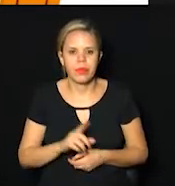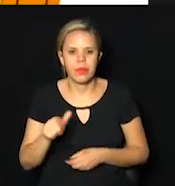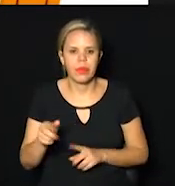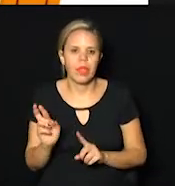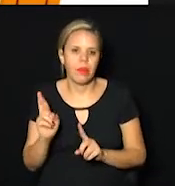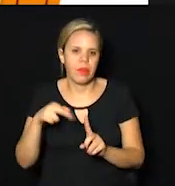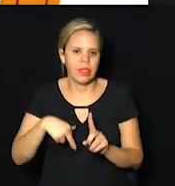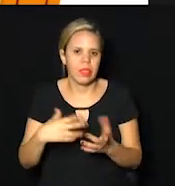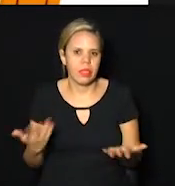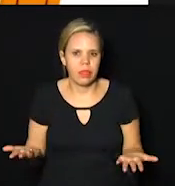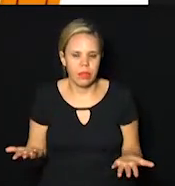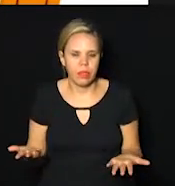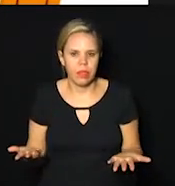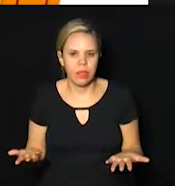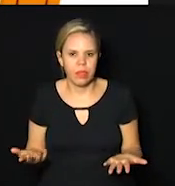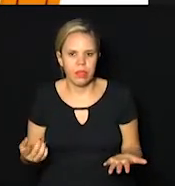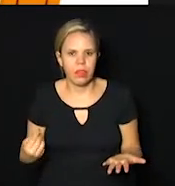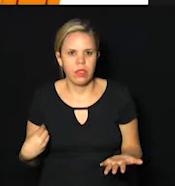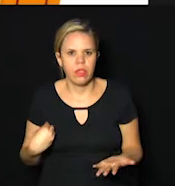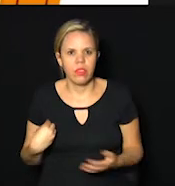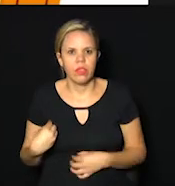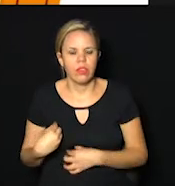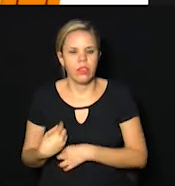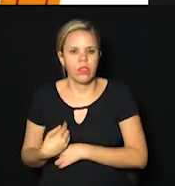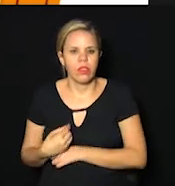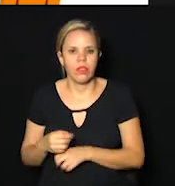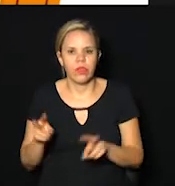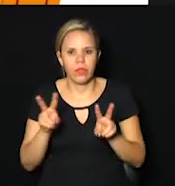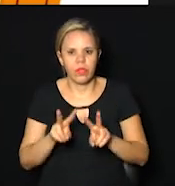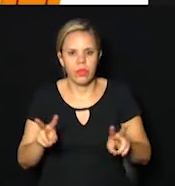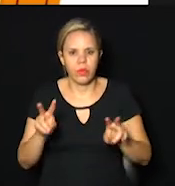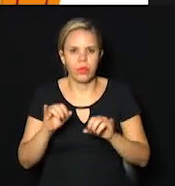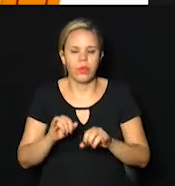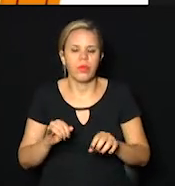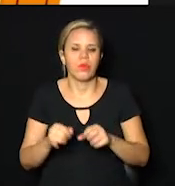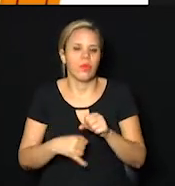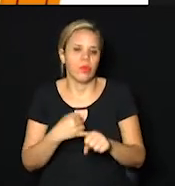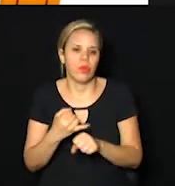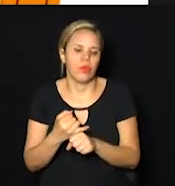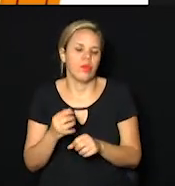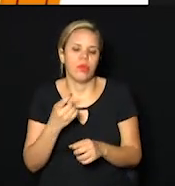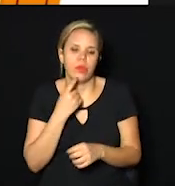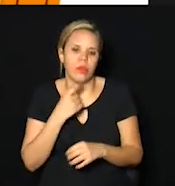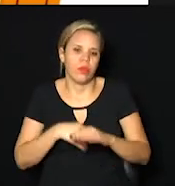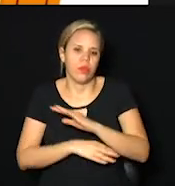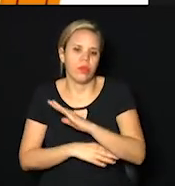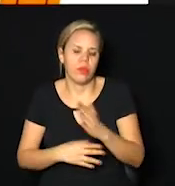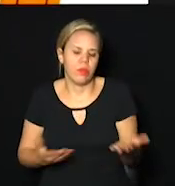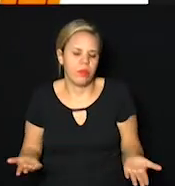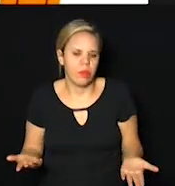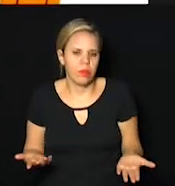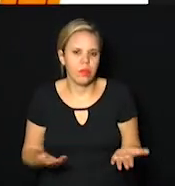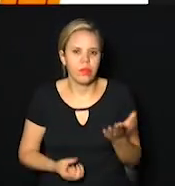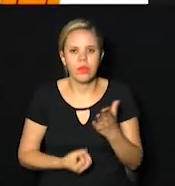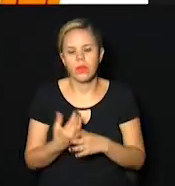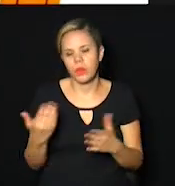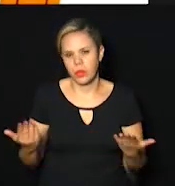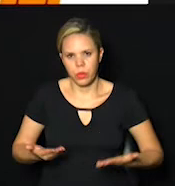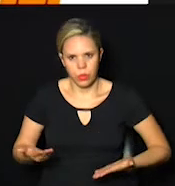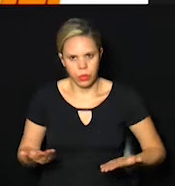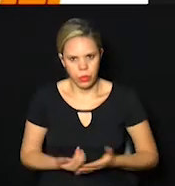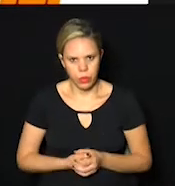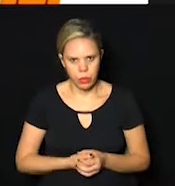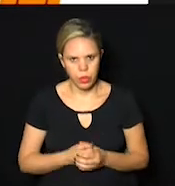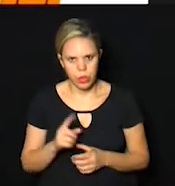Então a gente está num ambiente mesmo virtual da Câmara Municipal de Campinas. Essa organização do que acontece hoje, isso